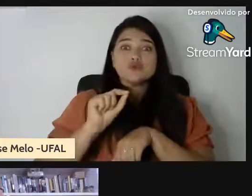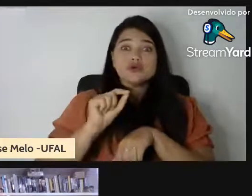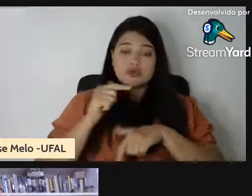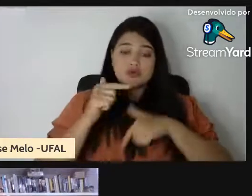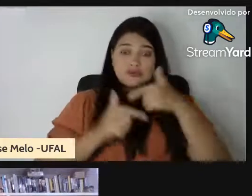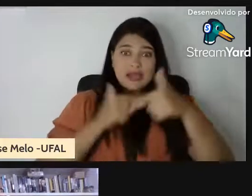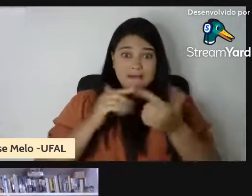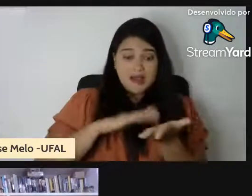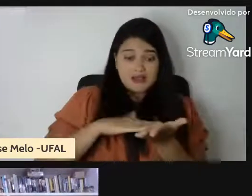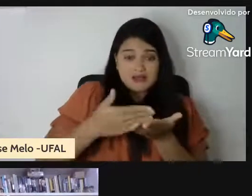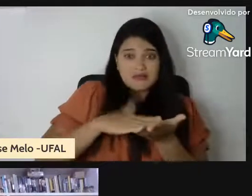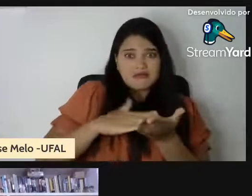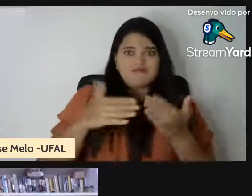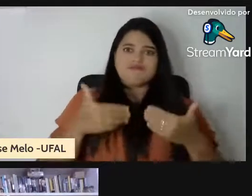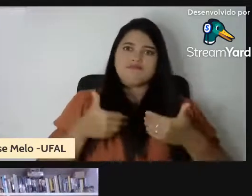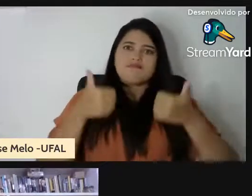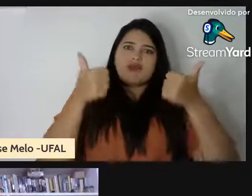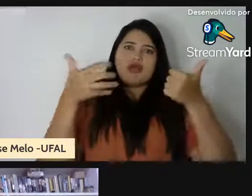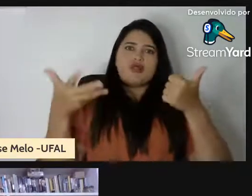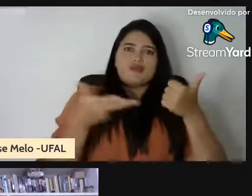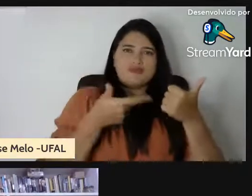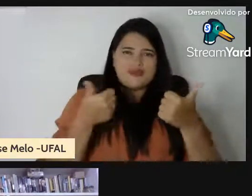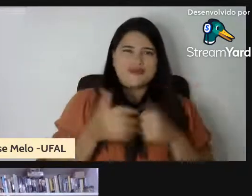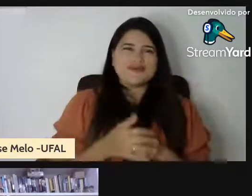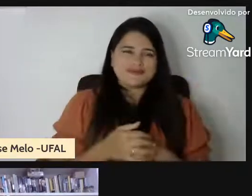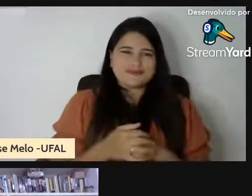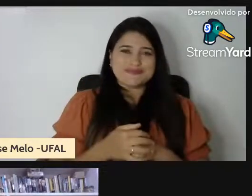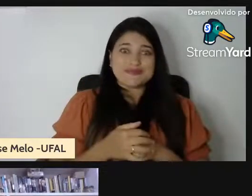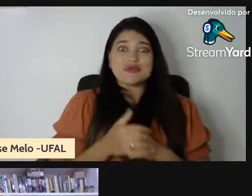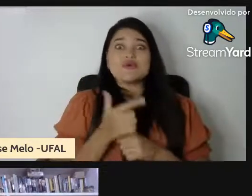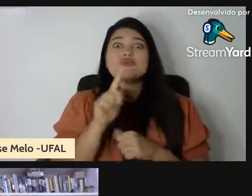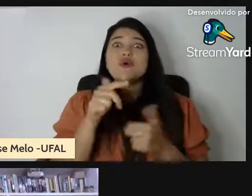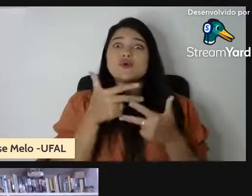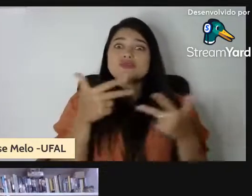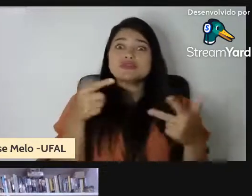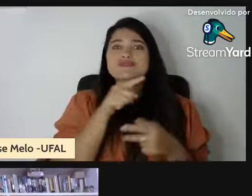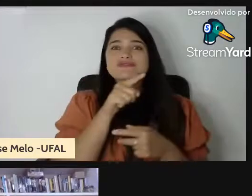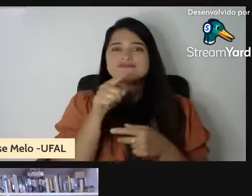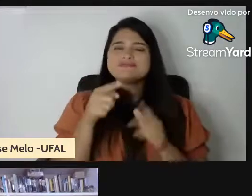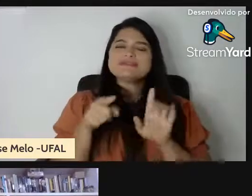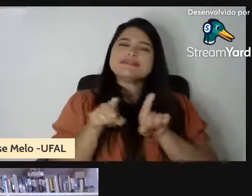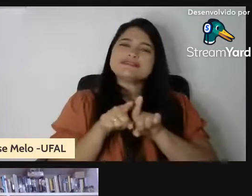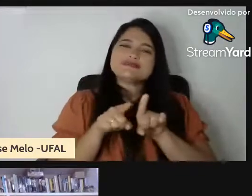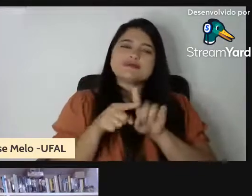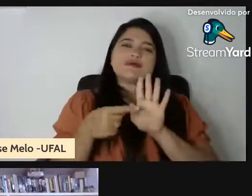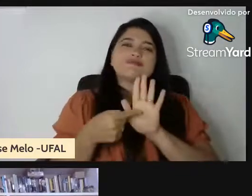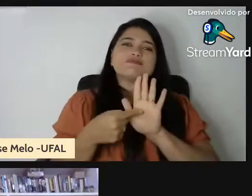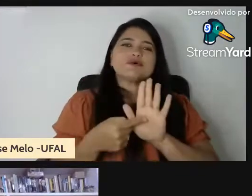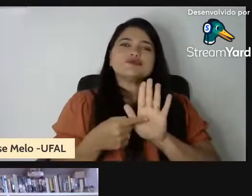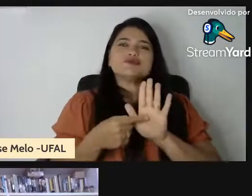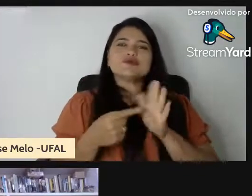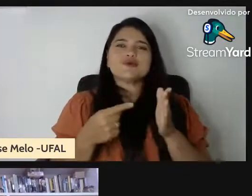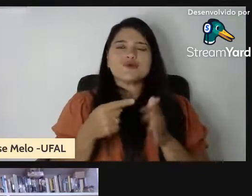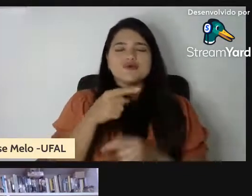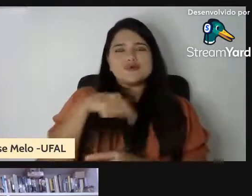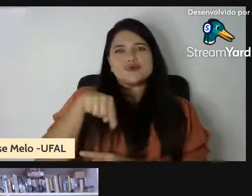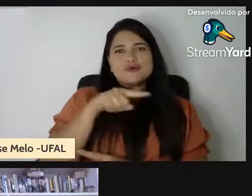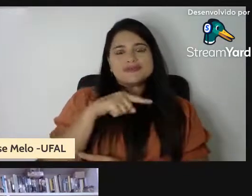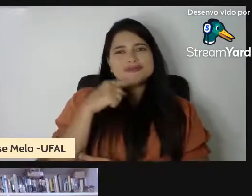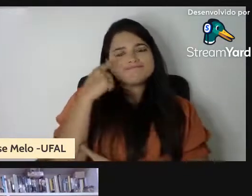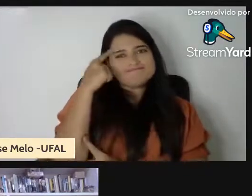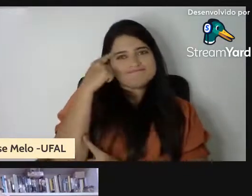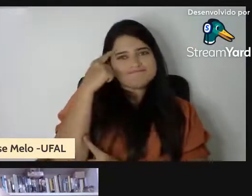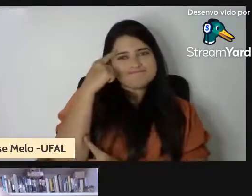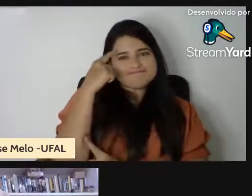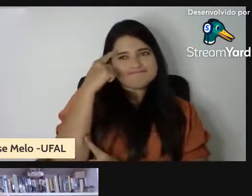fica nas suas várias áreas. Você também nos mostrou alguns pilares de pensar para a gente poder